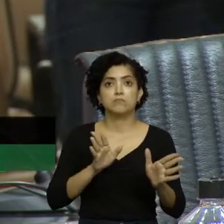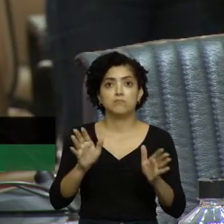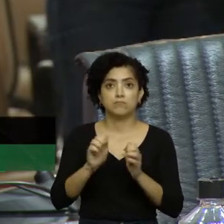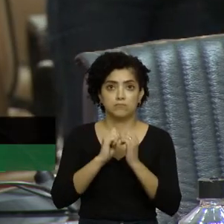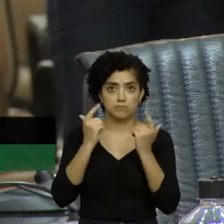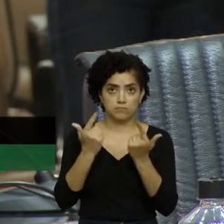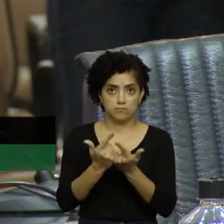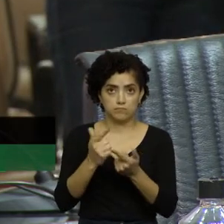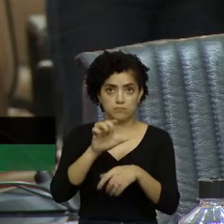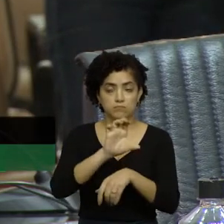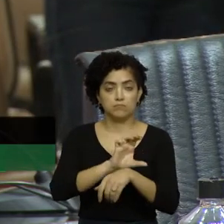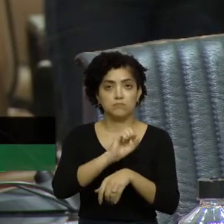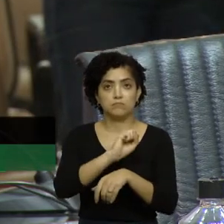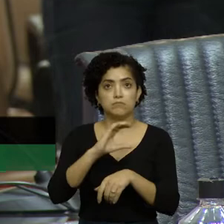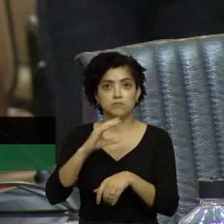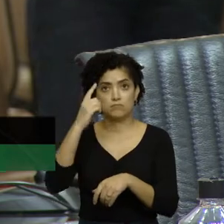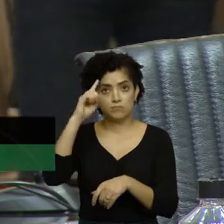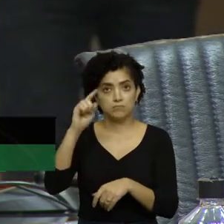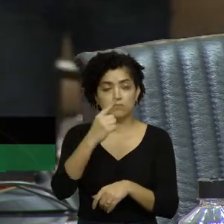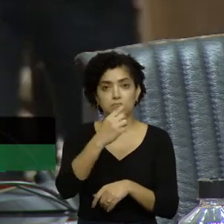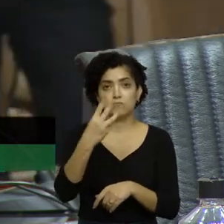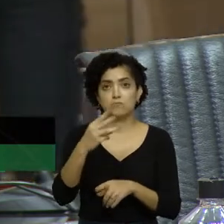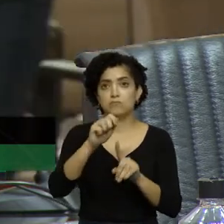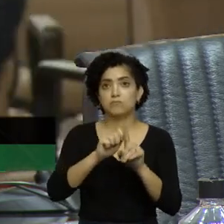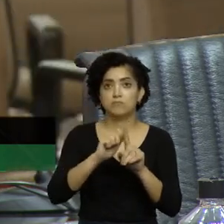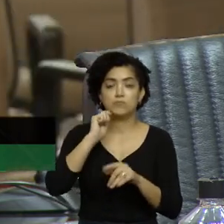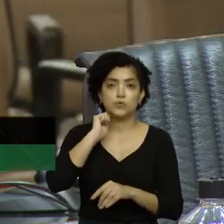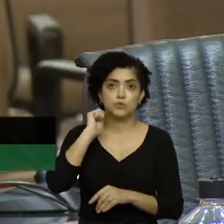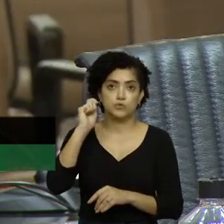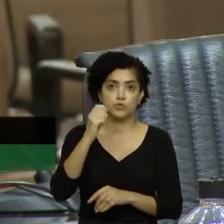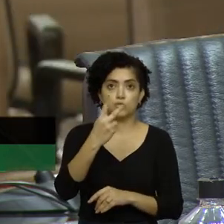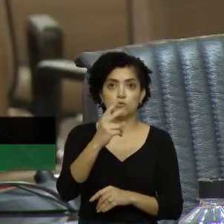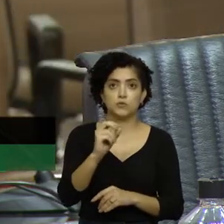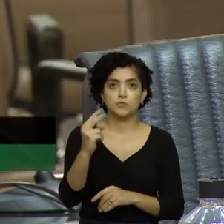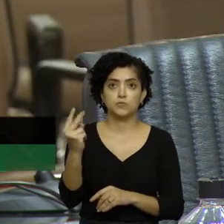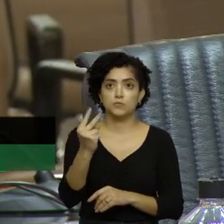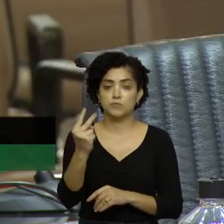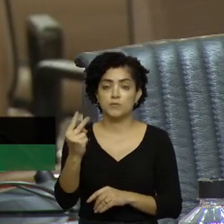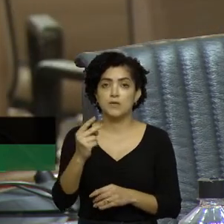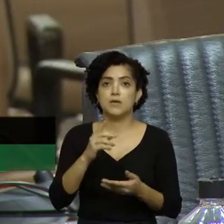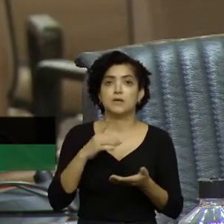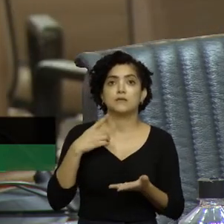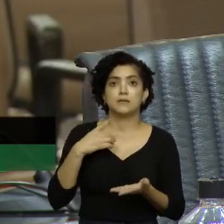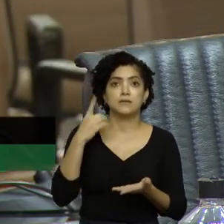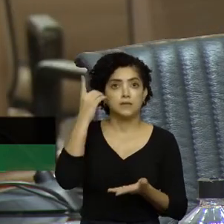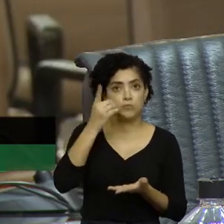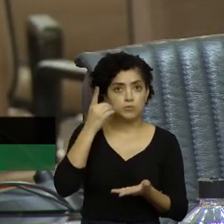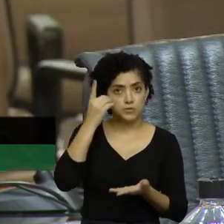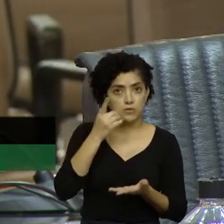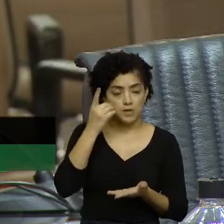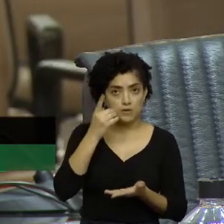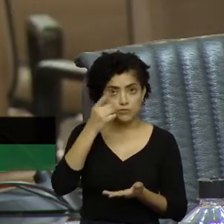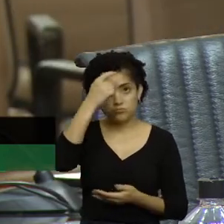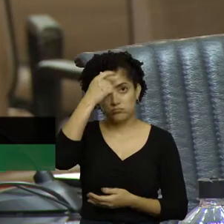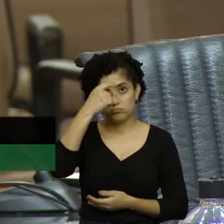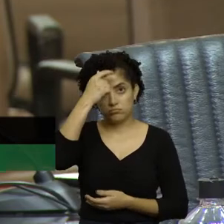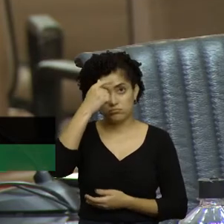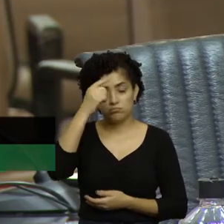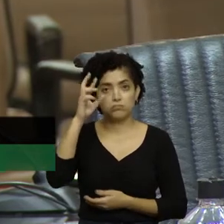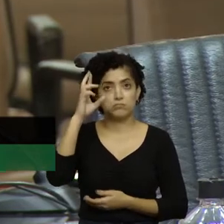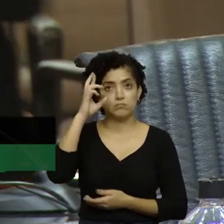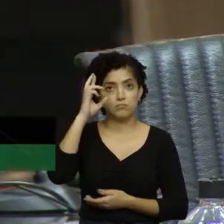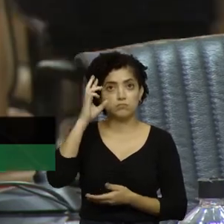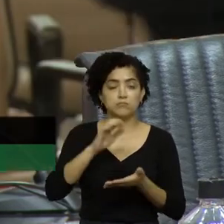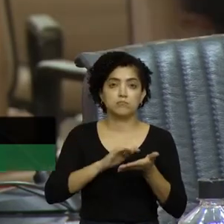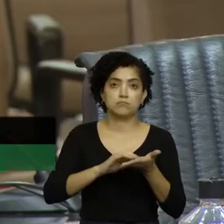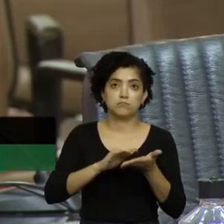Legislativa do Estado de Santa Catarina, realizada em 13 de abril de 2022. Na presidência, deputados Maurício Kudillac, Ricardo Alba, na secretaria, deputado